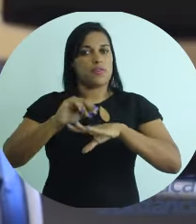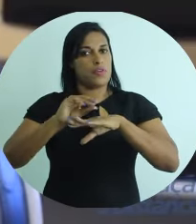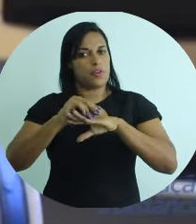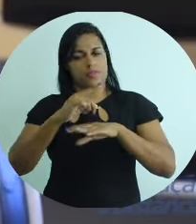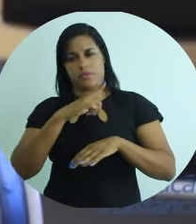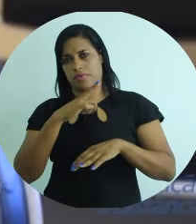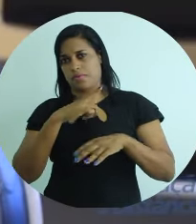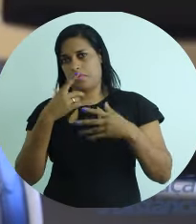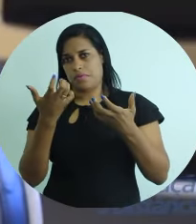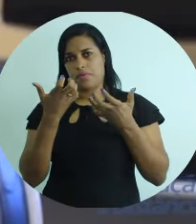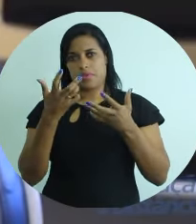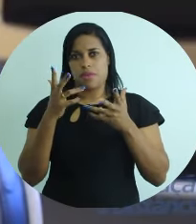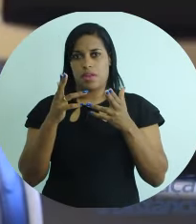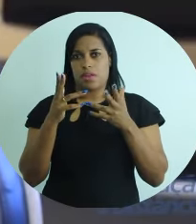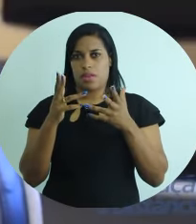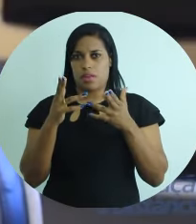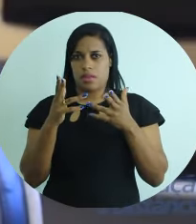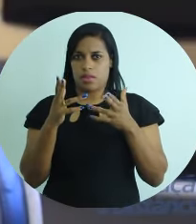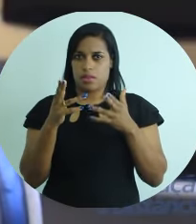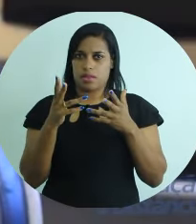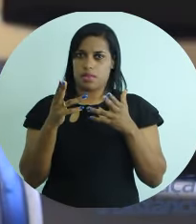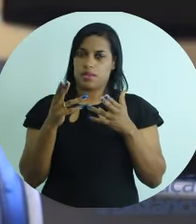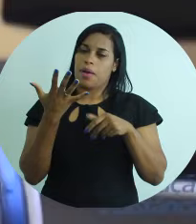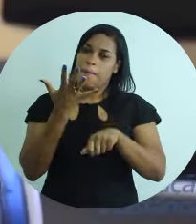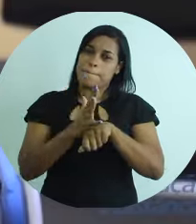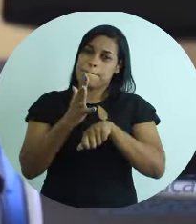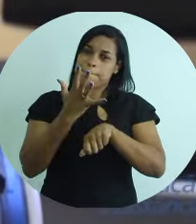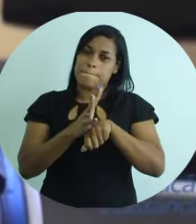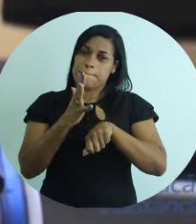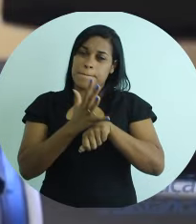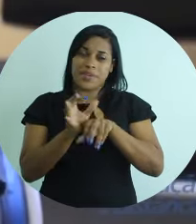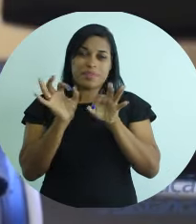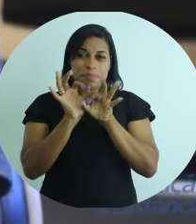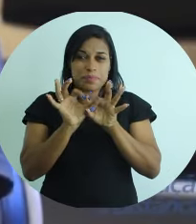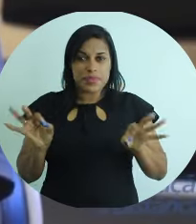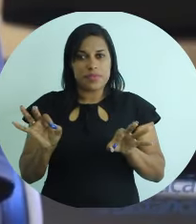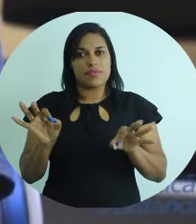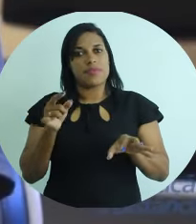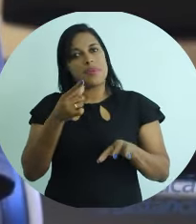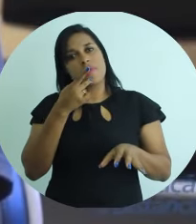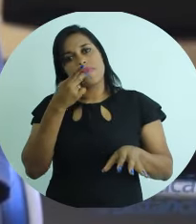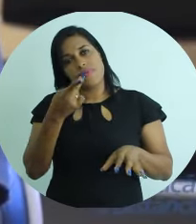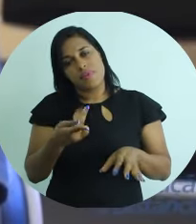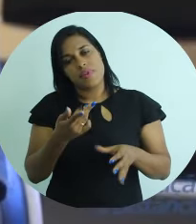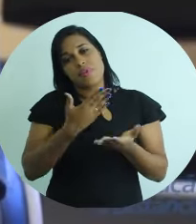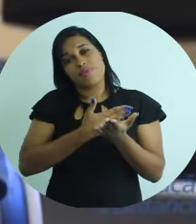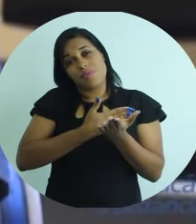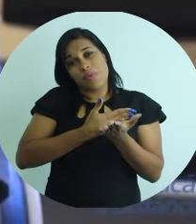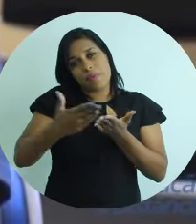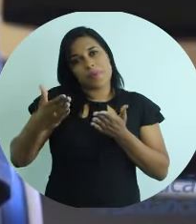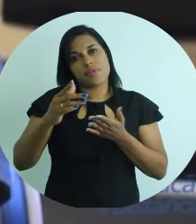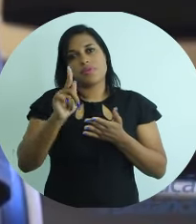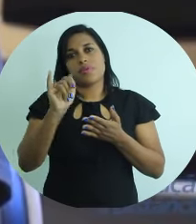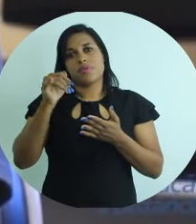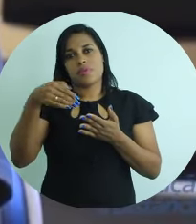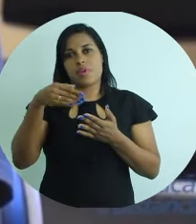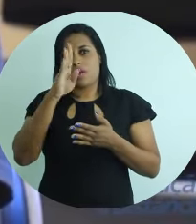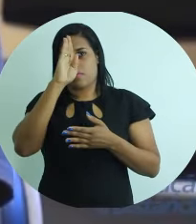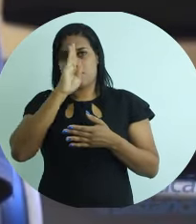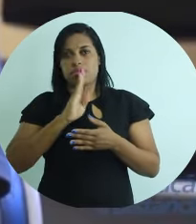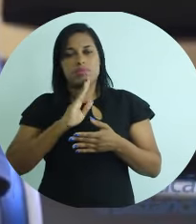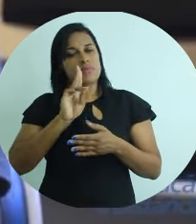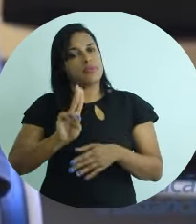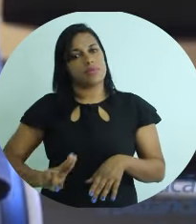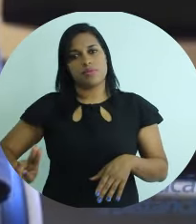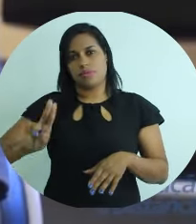você tenha que você queira editar, que você queira manipular, a prática leva à perfeição. E como eu disse logo no início, o GIMP é gratuito, você pode usar